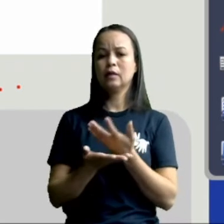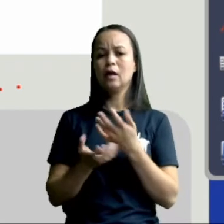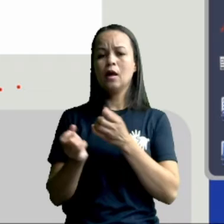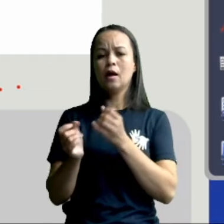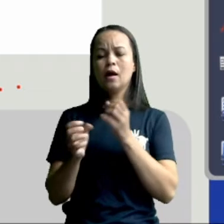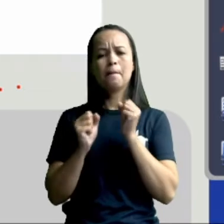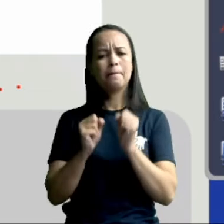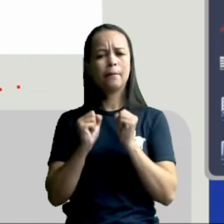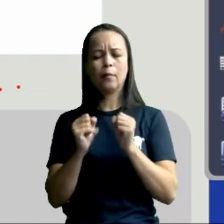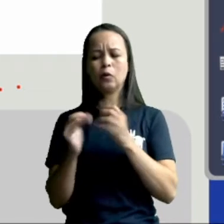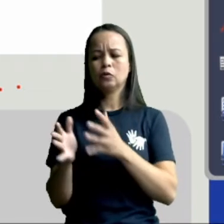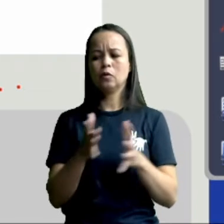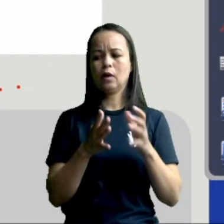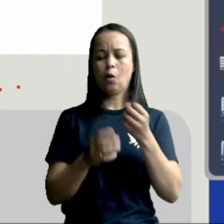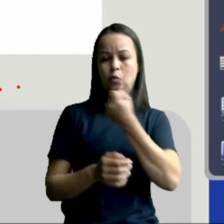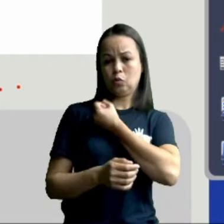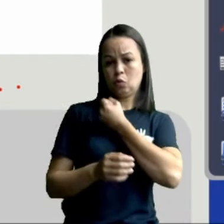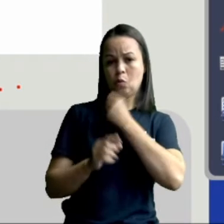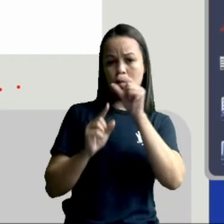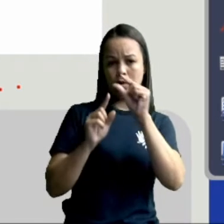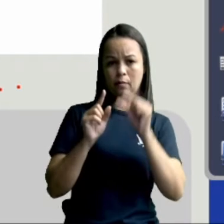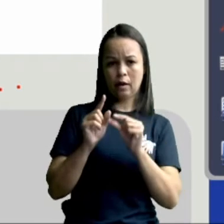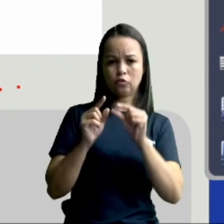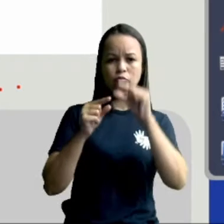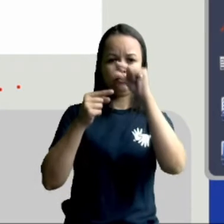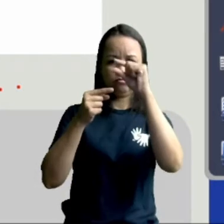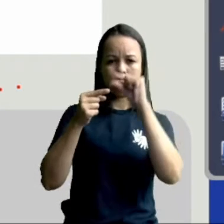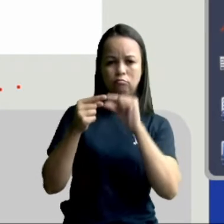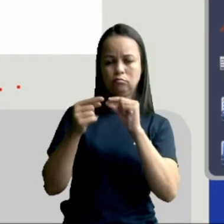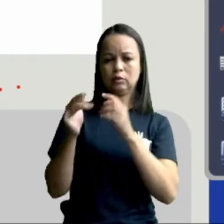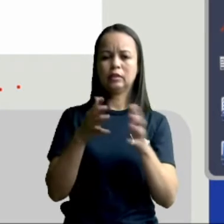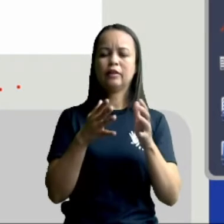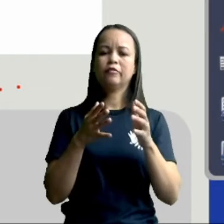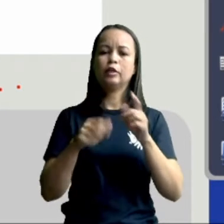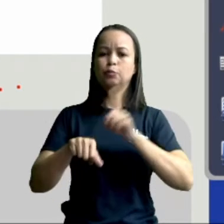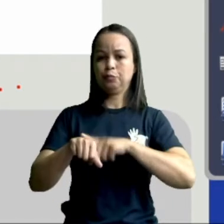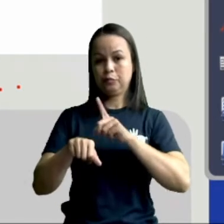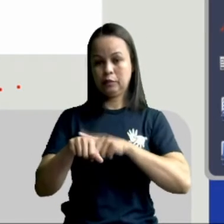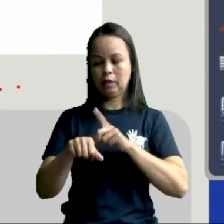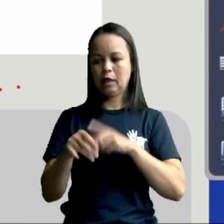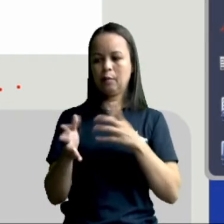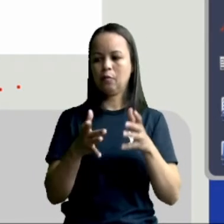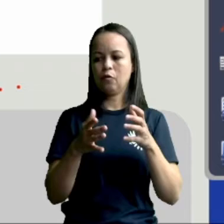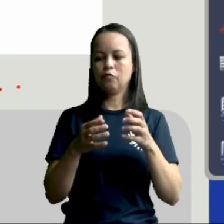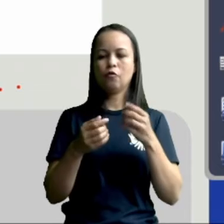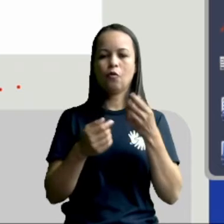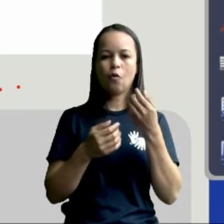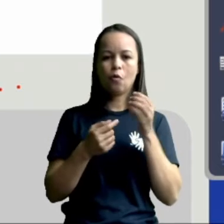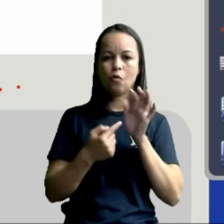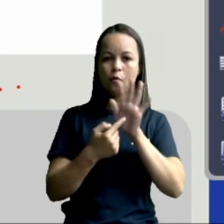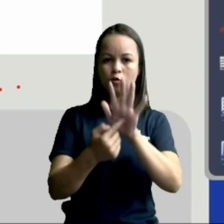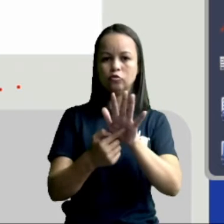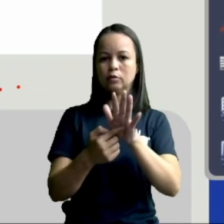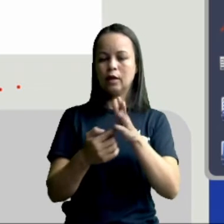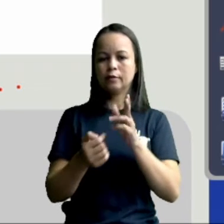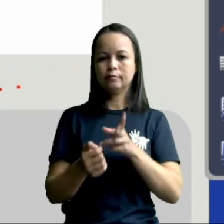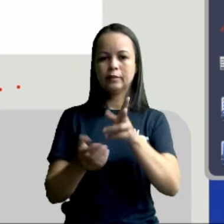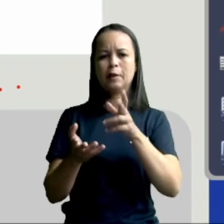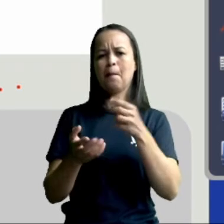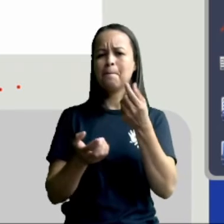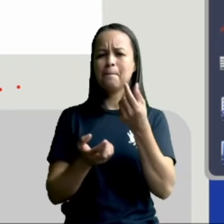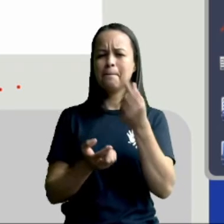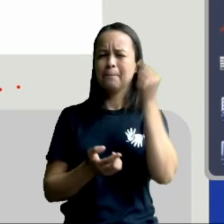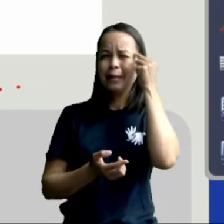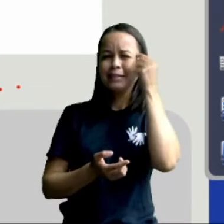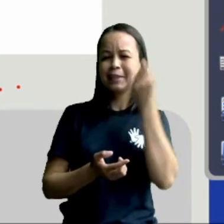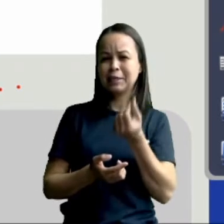Pode botar o número um embaixo do outro e fazer a conta. Devido ao nosso tempo, Vou direto aqui, tá? Pensando em dinheiro, a gente faz